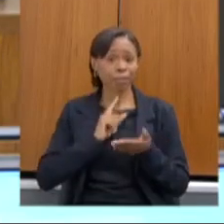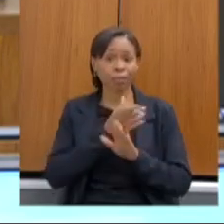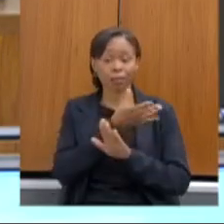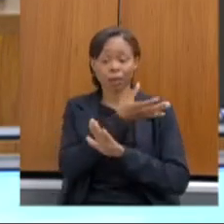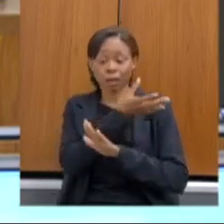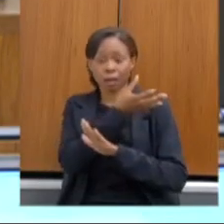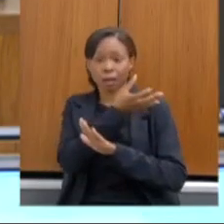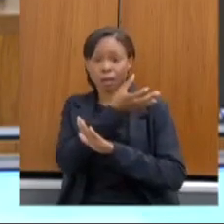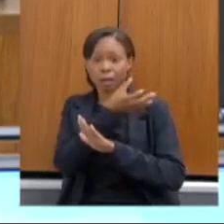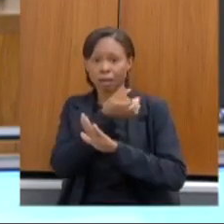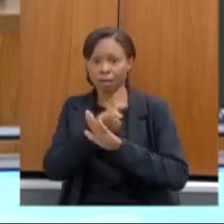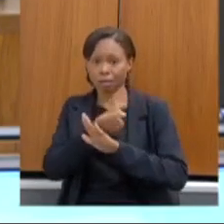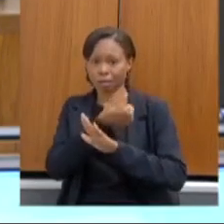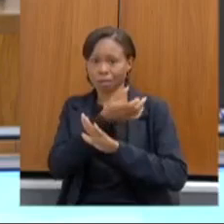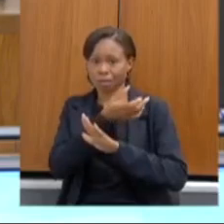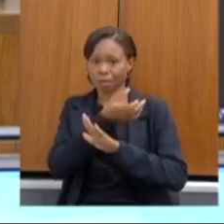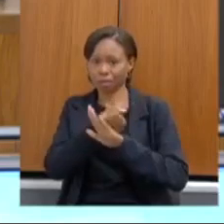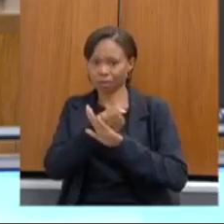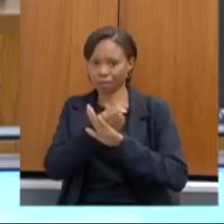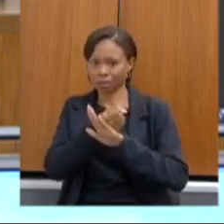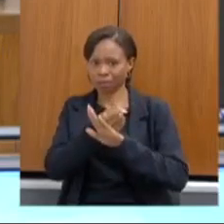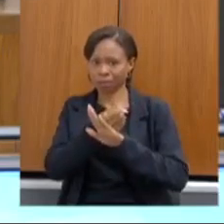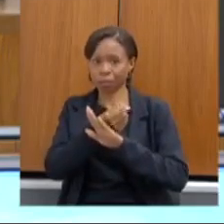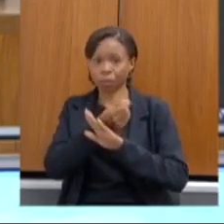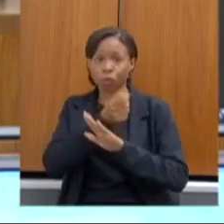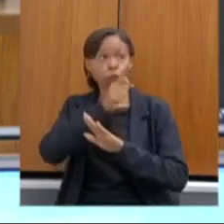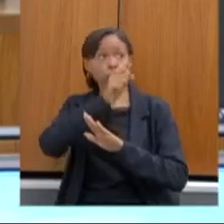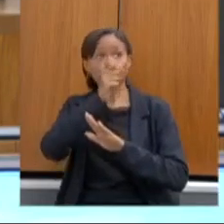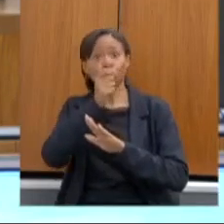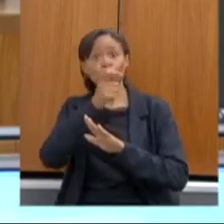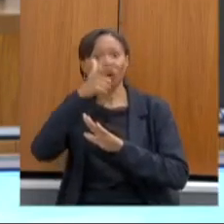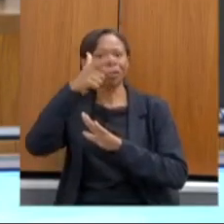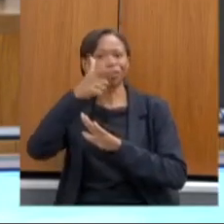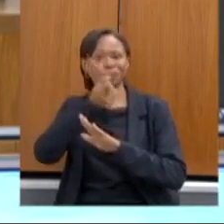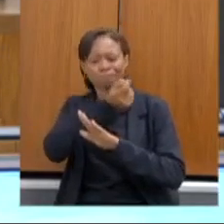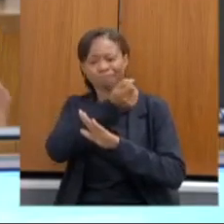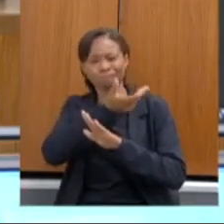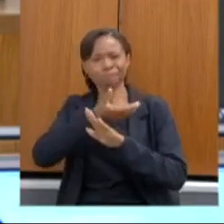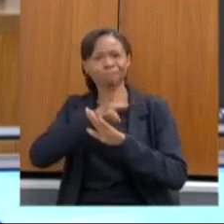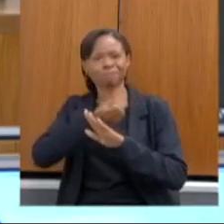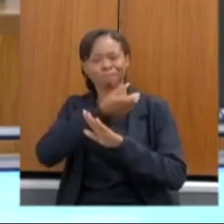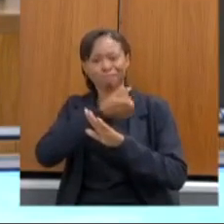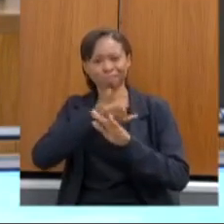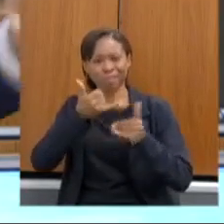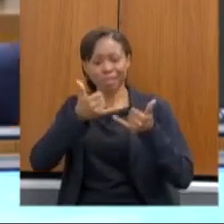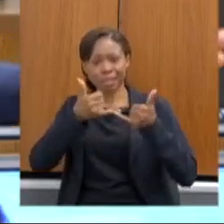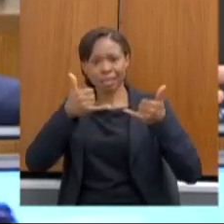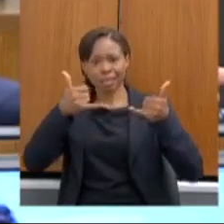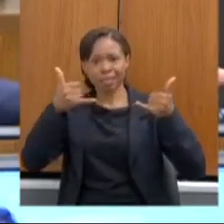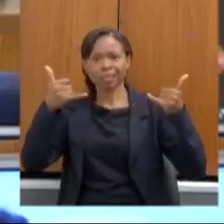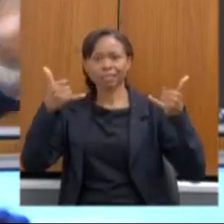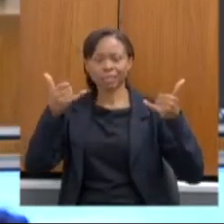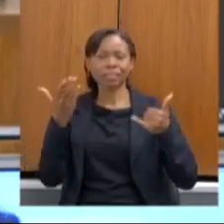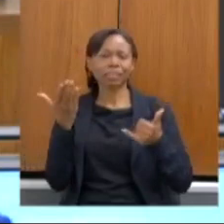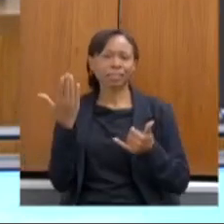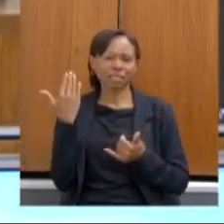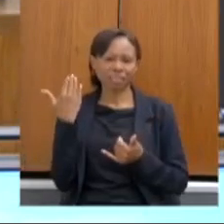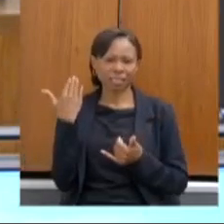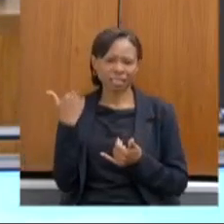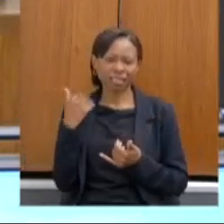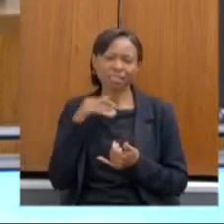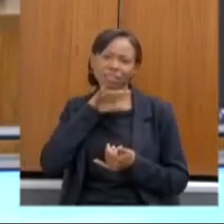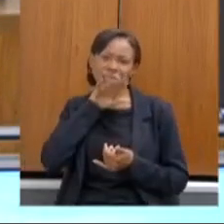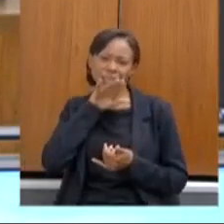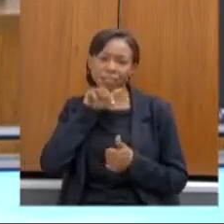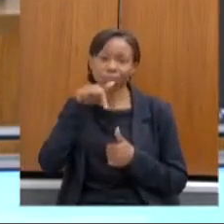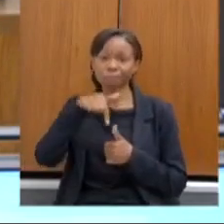sim ter muito carinho com essa nova é é dadiva que era uma mazela mas agora é uma